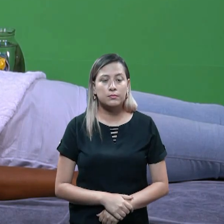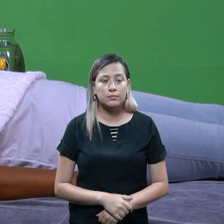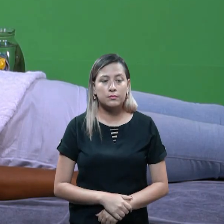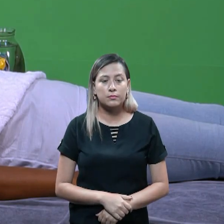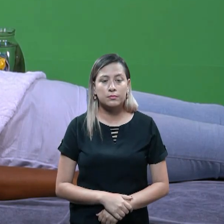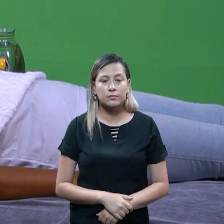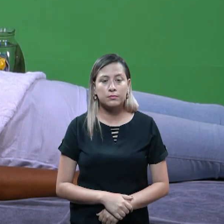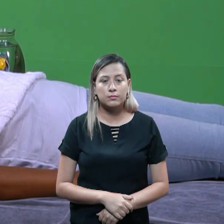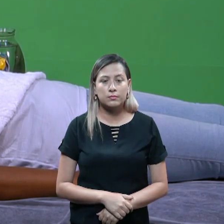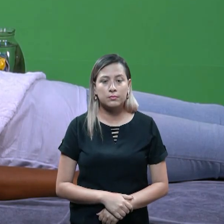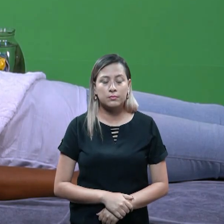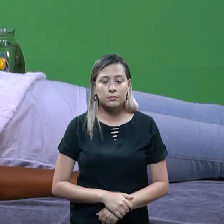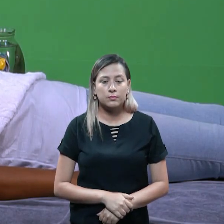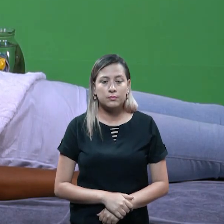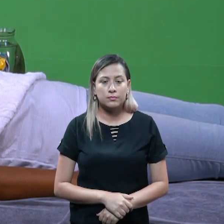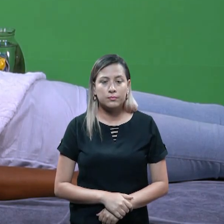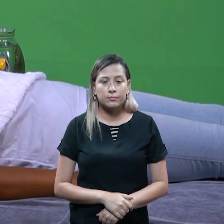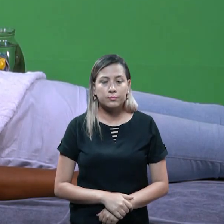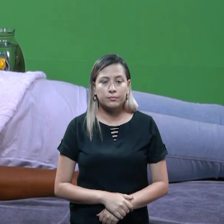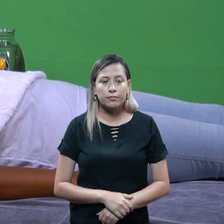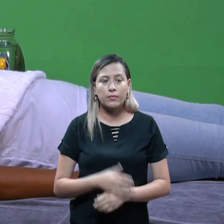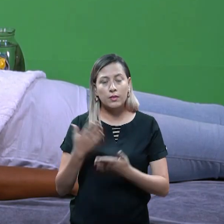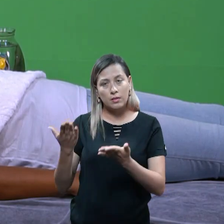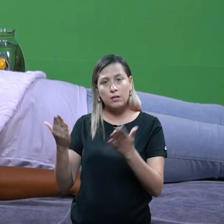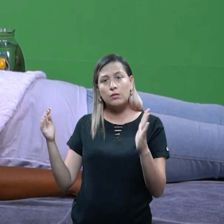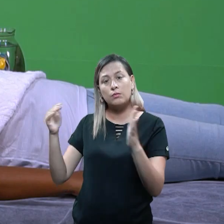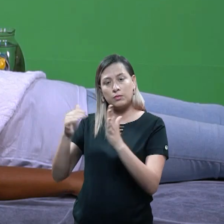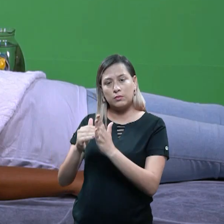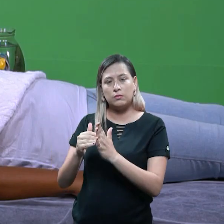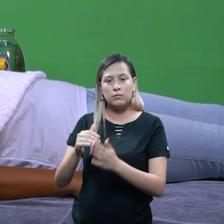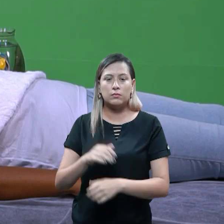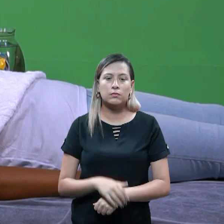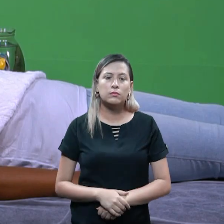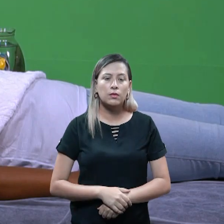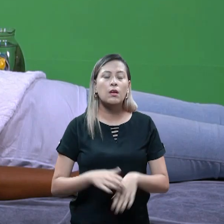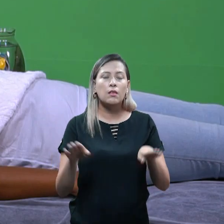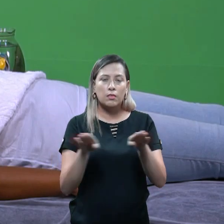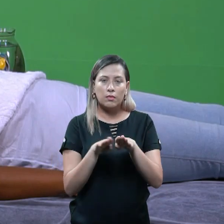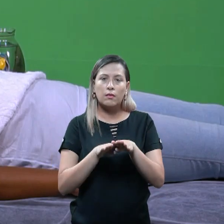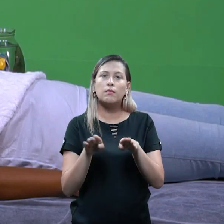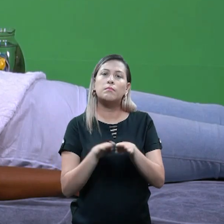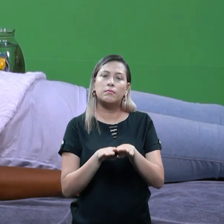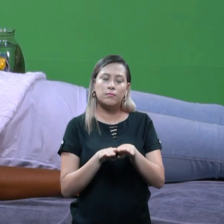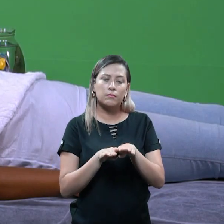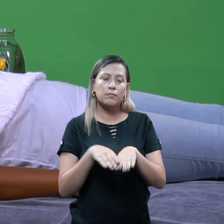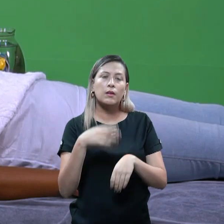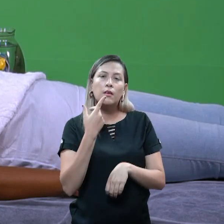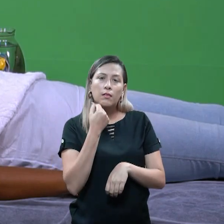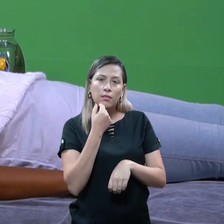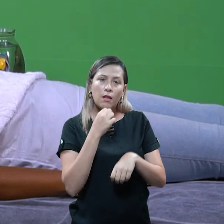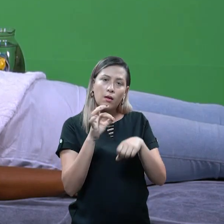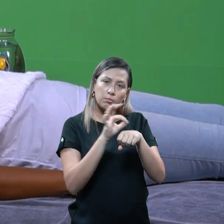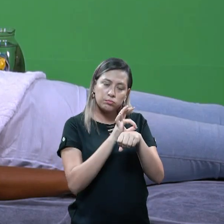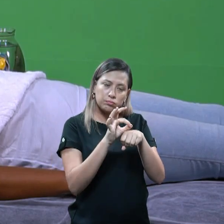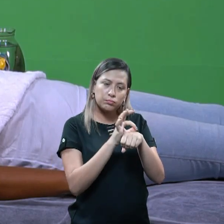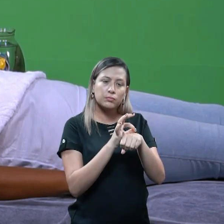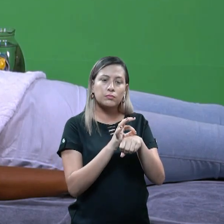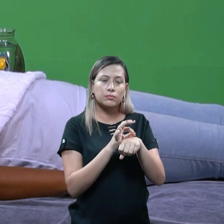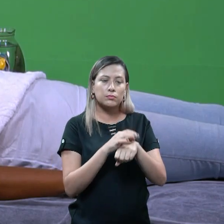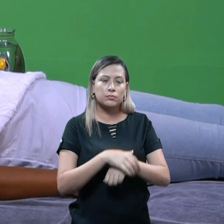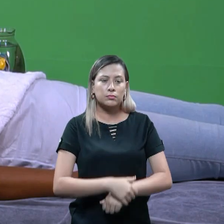E aqui para achar o ponto final, eu vou também riscar o paquímetro.